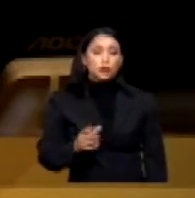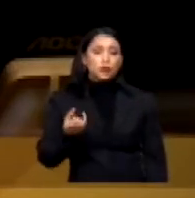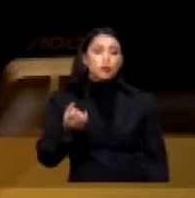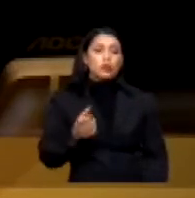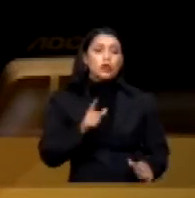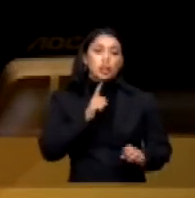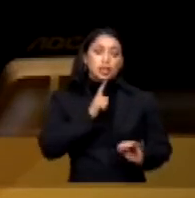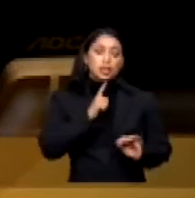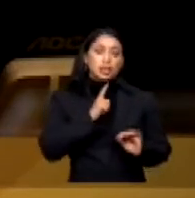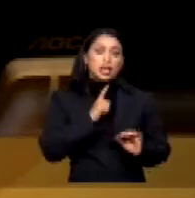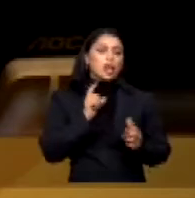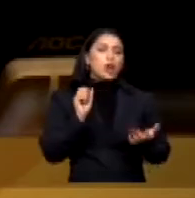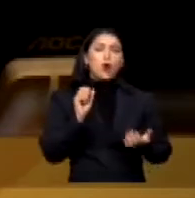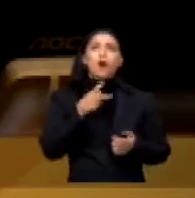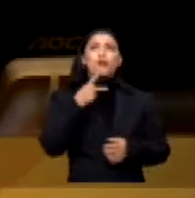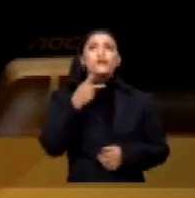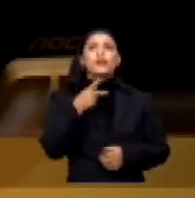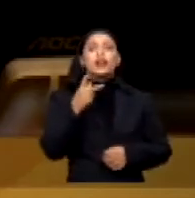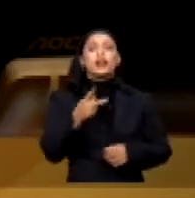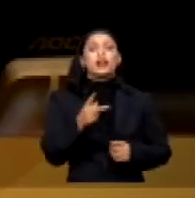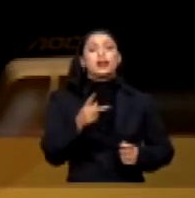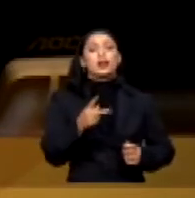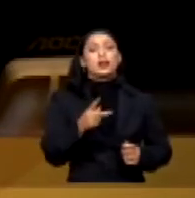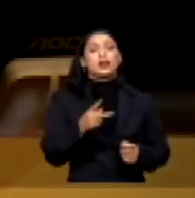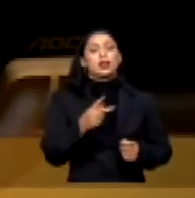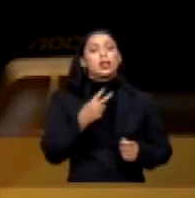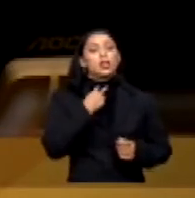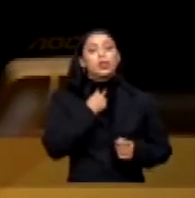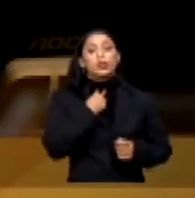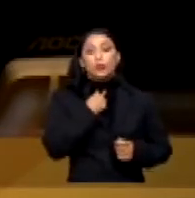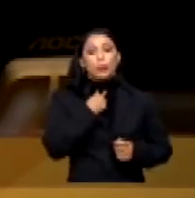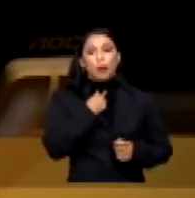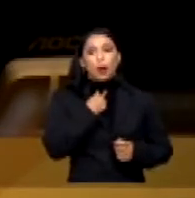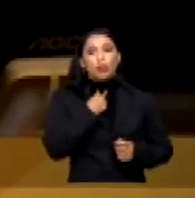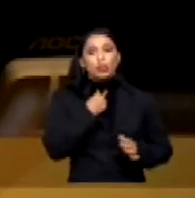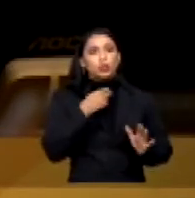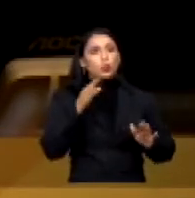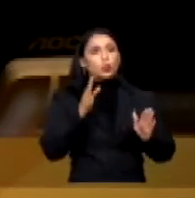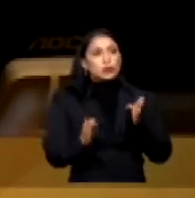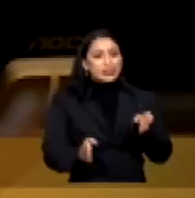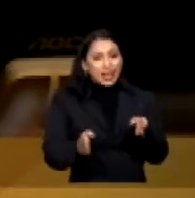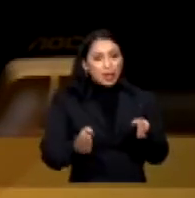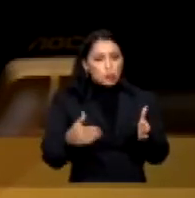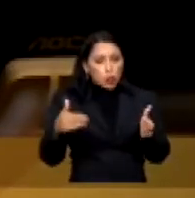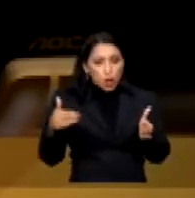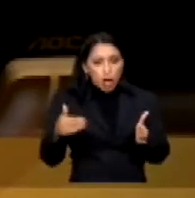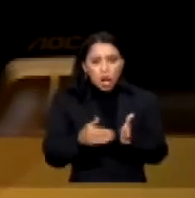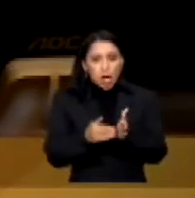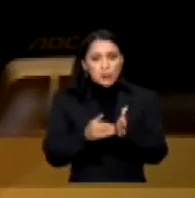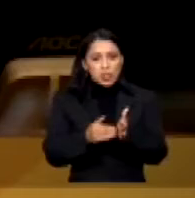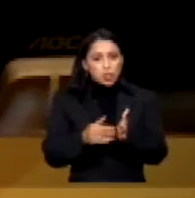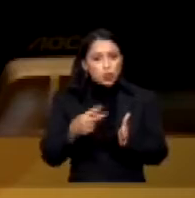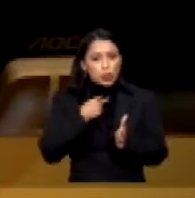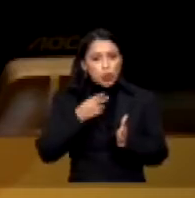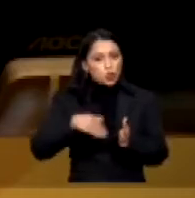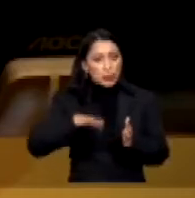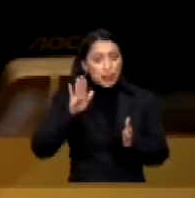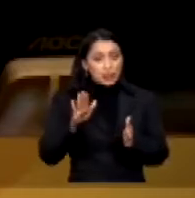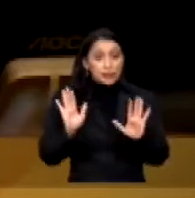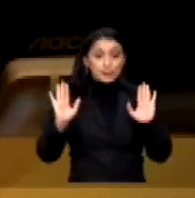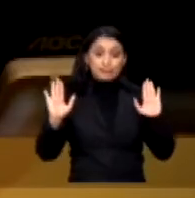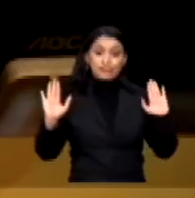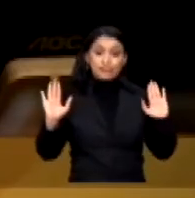pretendem algumas partes, ou dizer jamais poderá passar de tal ou qual tempo uma escuta.